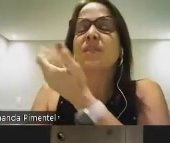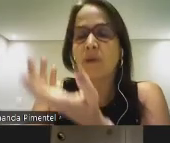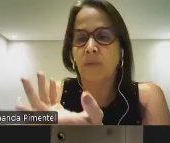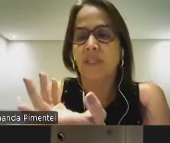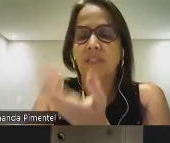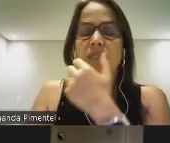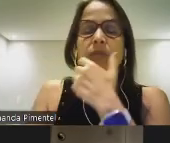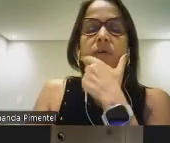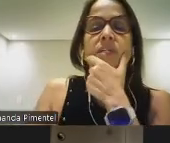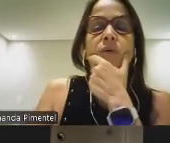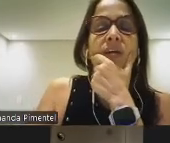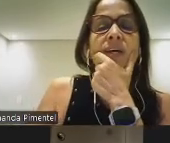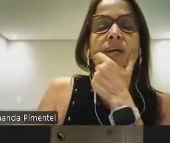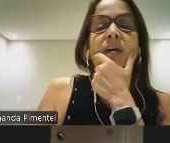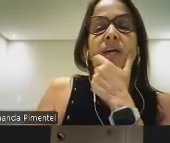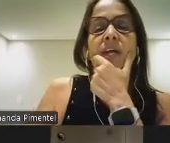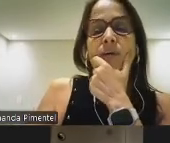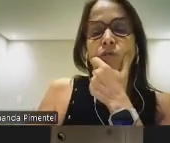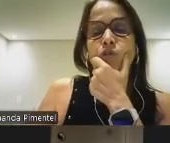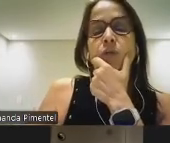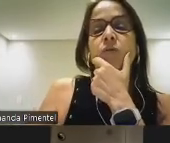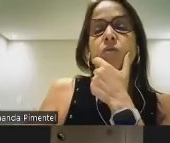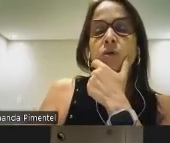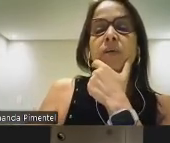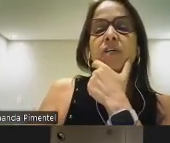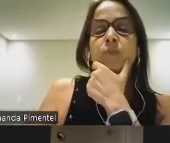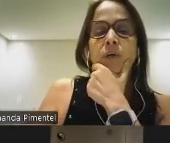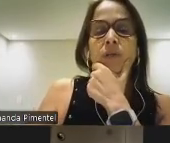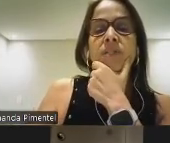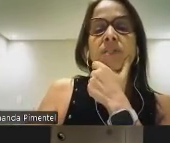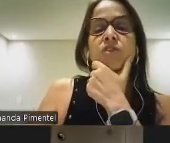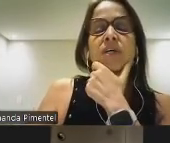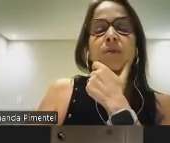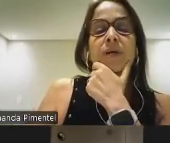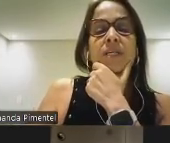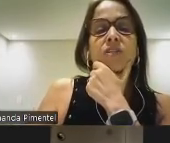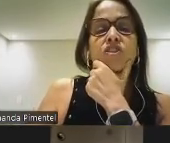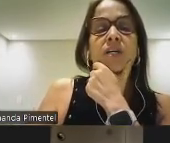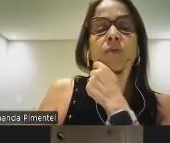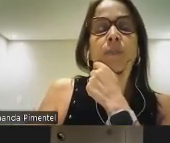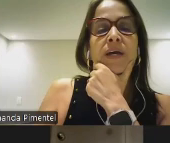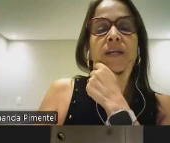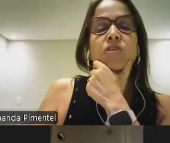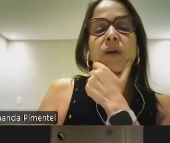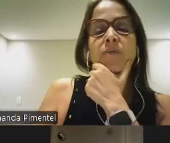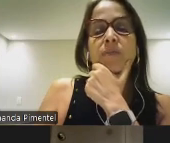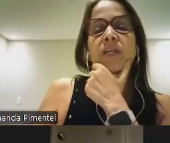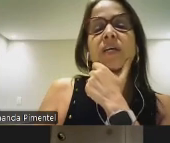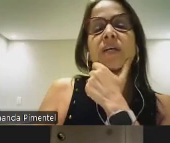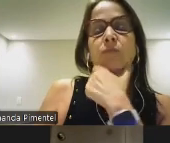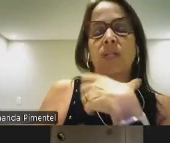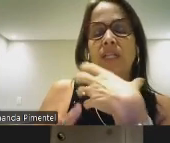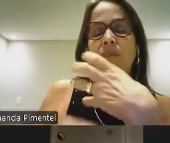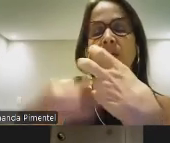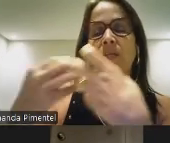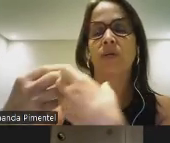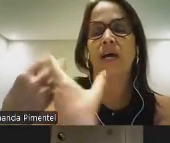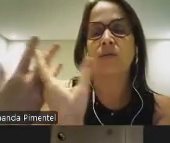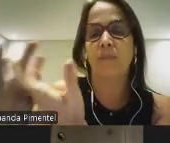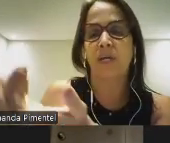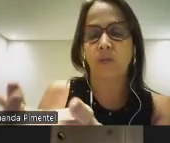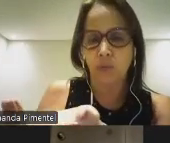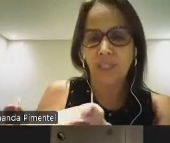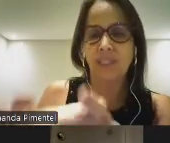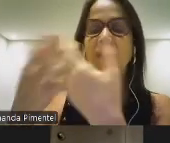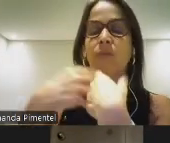construído, principalmente nessa situação, né? Ele é construído sobre as próteses, mas eles permitem um determinado